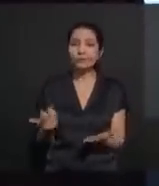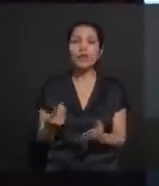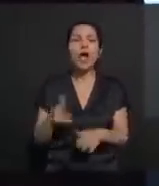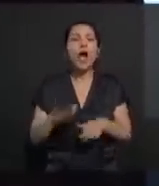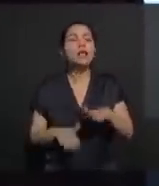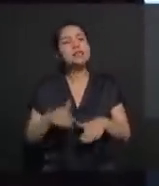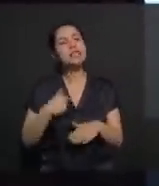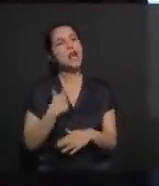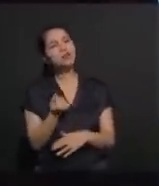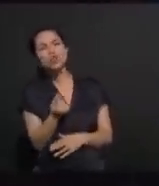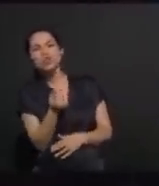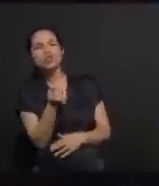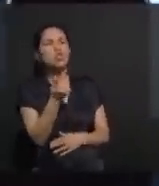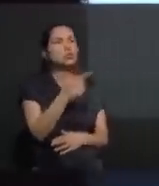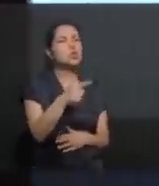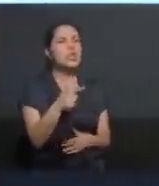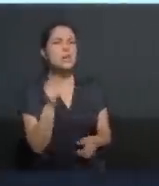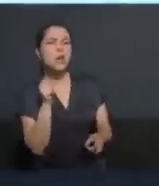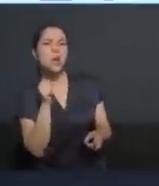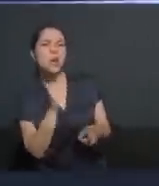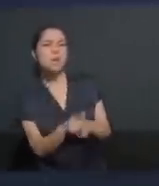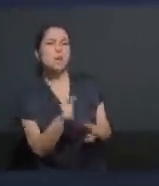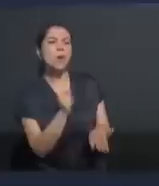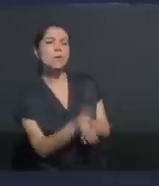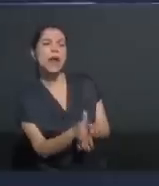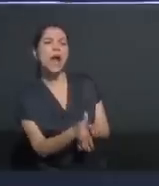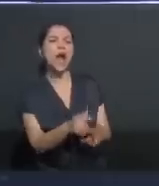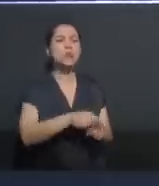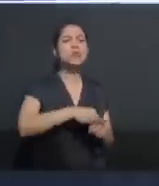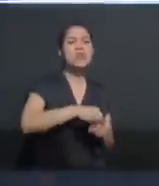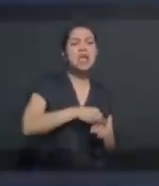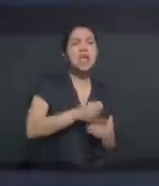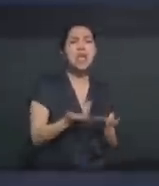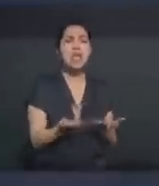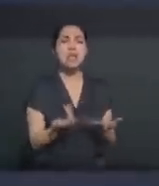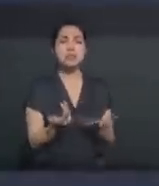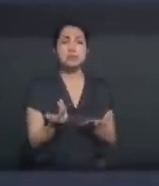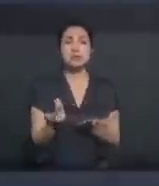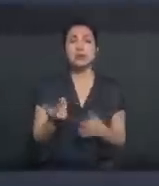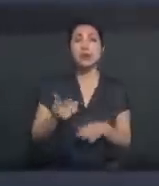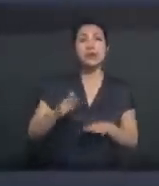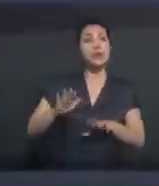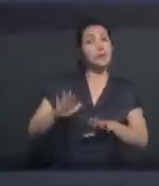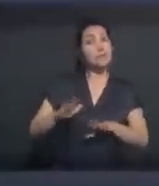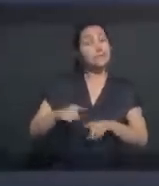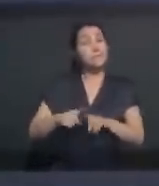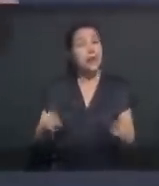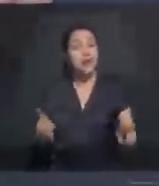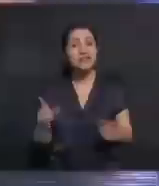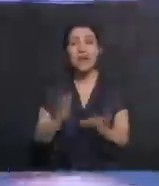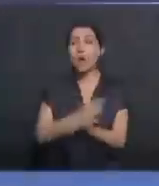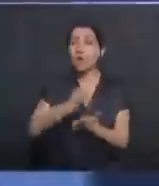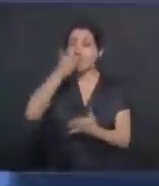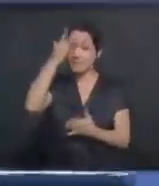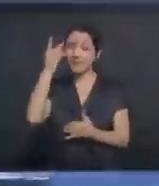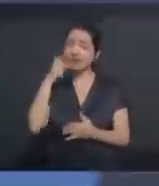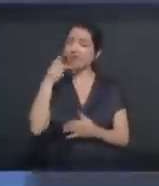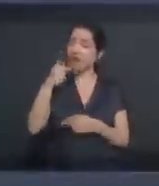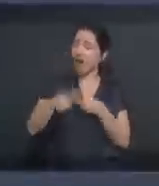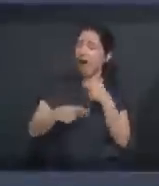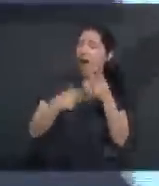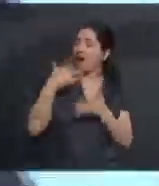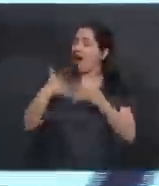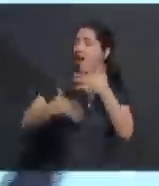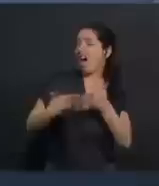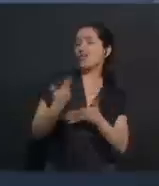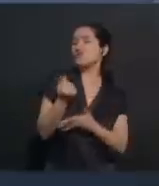tênis legal, sem dinheiro para... É verdade que tem gente que está sofrendo muito, mas muita gente que está falando que está sem dinheiro, é sem